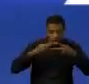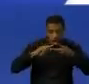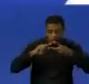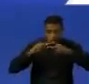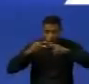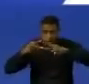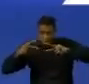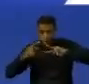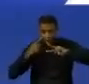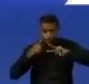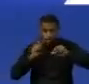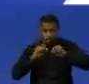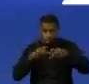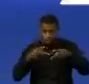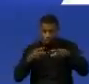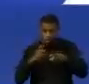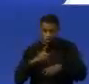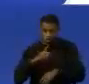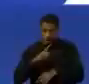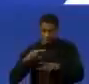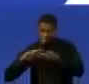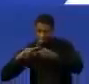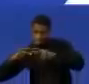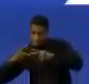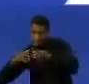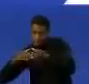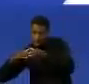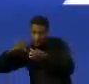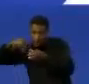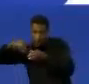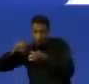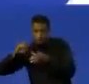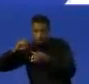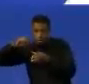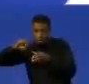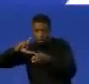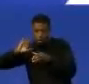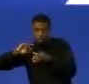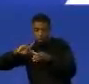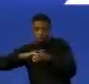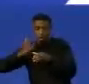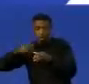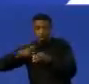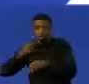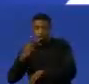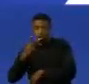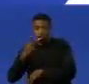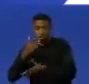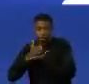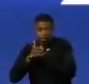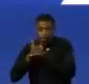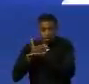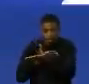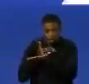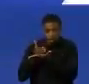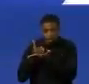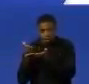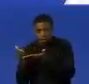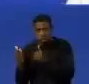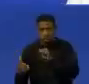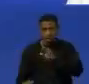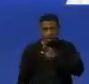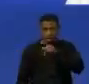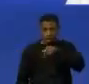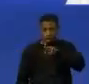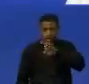perceberam aí que esse reino Monera, ele tinha que ser subdividido em 2 grandes domínios, a arqueia e eubactéria. Então, a